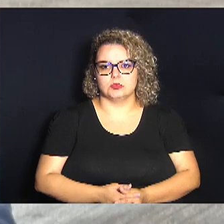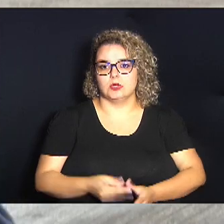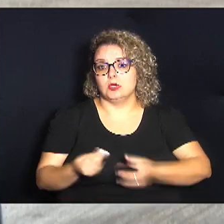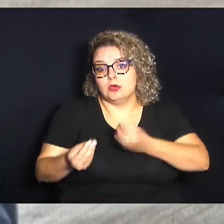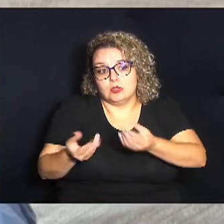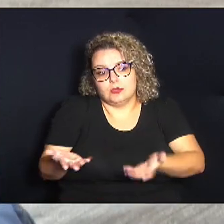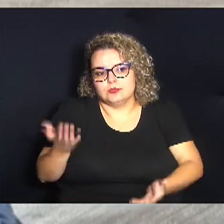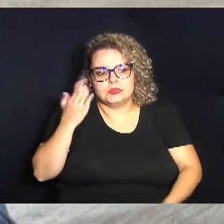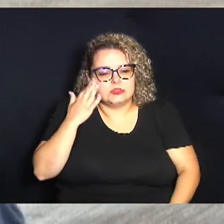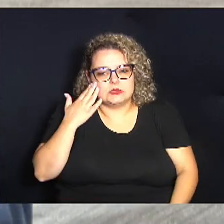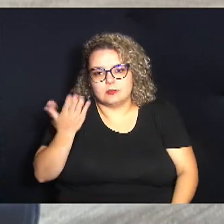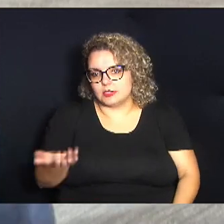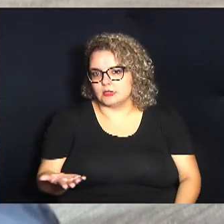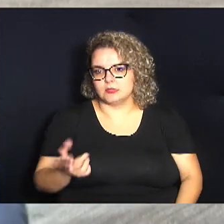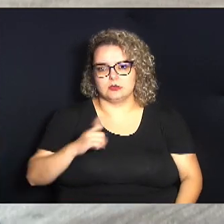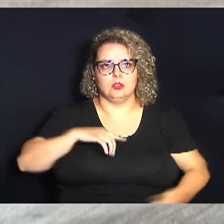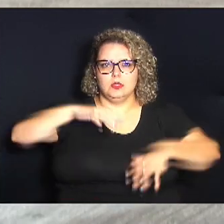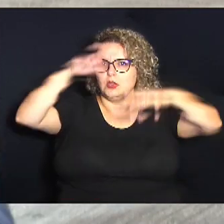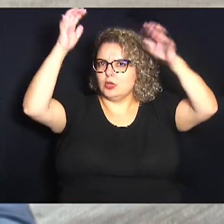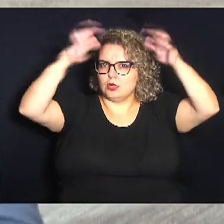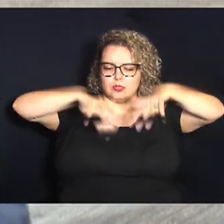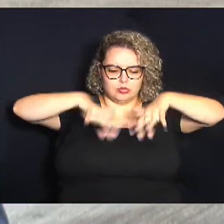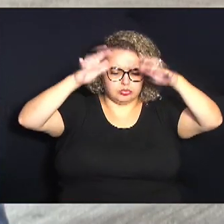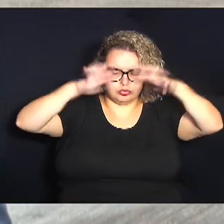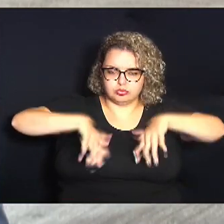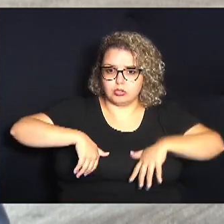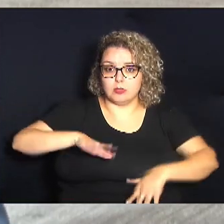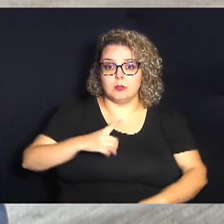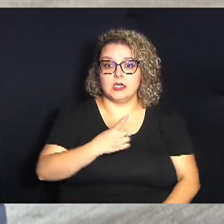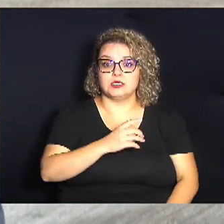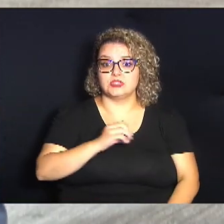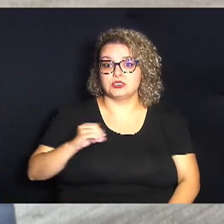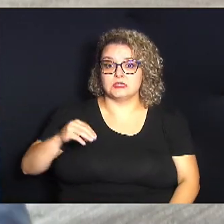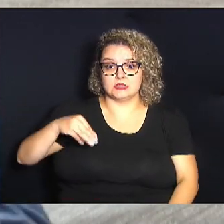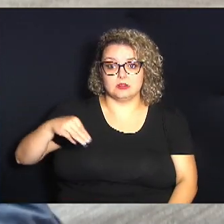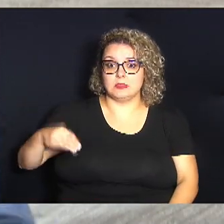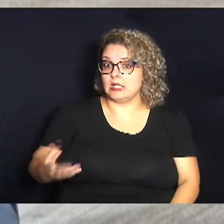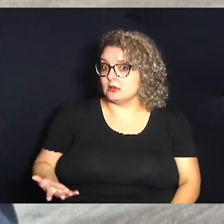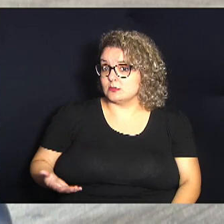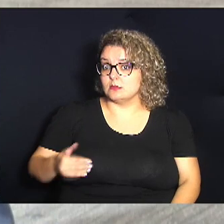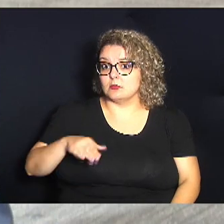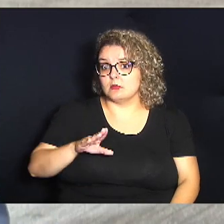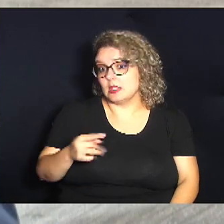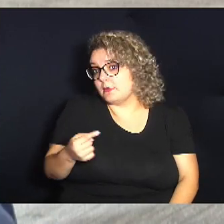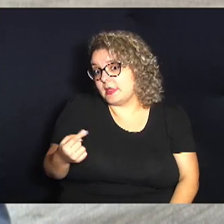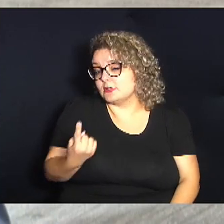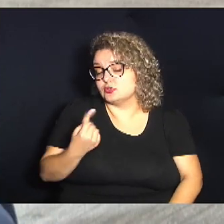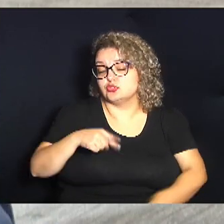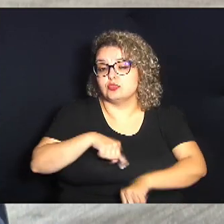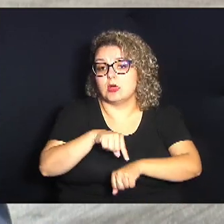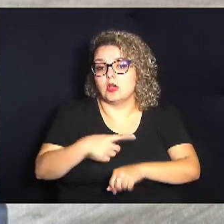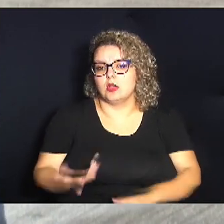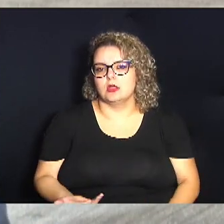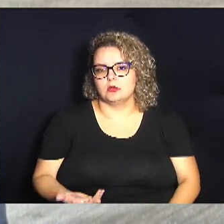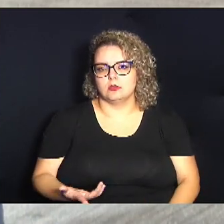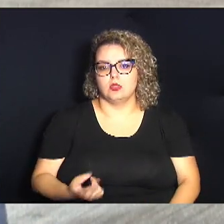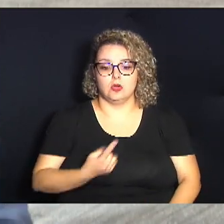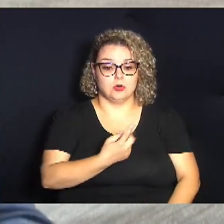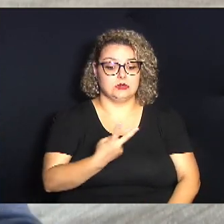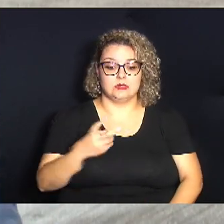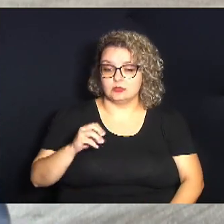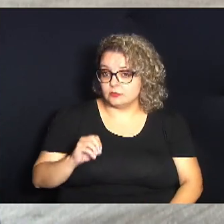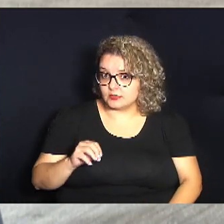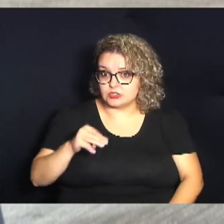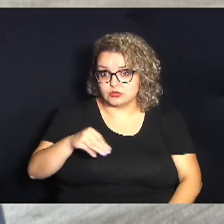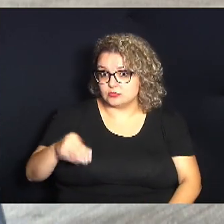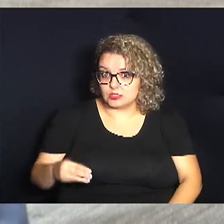prevemos. Então você tem chuvas abundantes de mais de 100 milímetros em menos de uma hora, né, ou 120 milímetros em menos de uma hora ou duas horas, enfim,